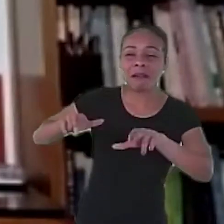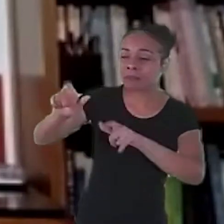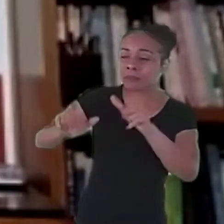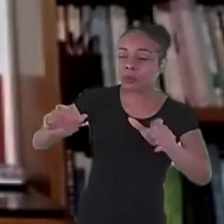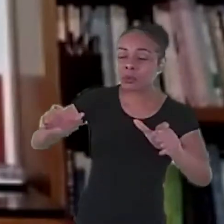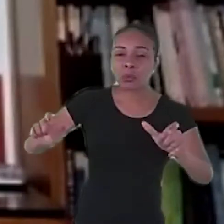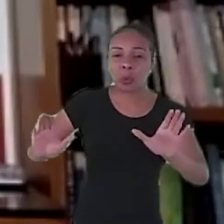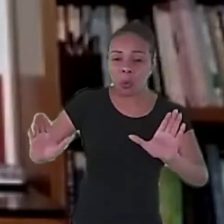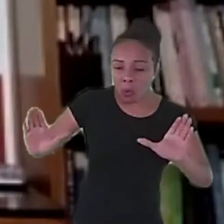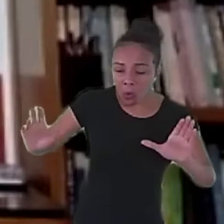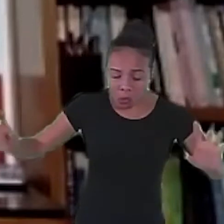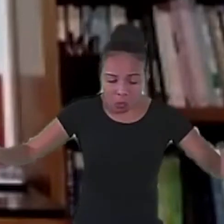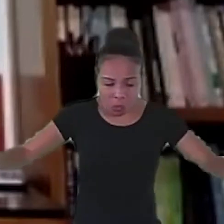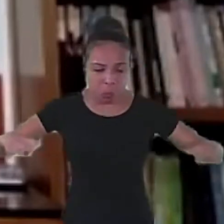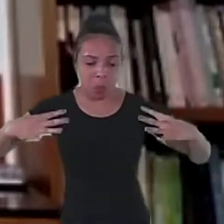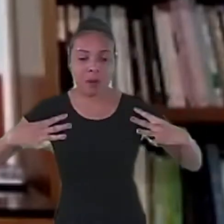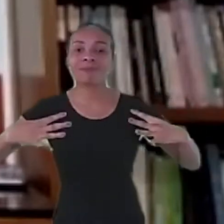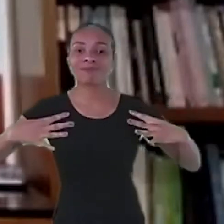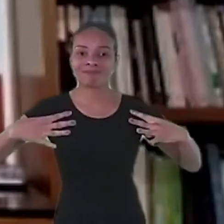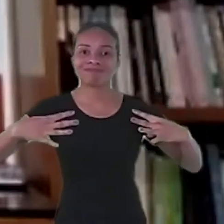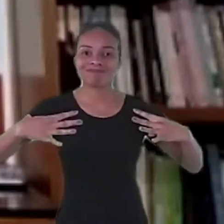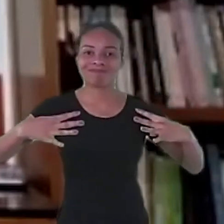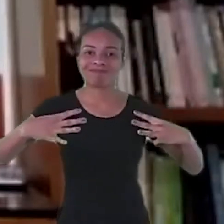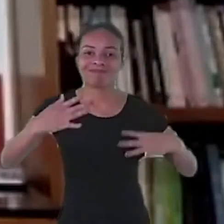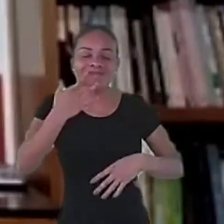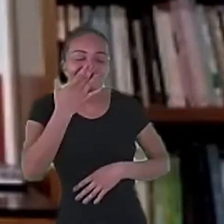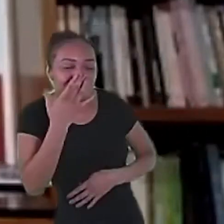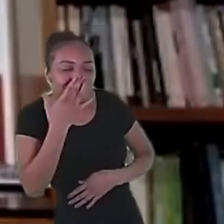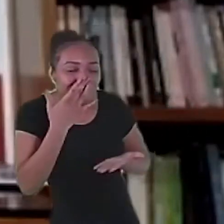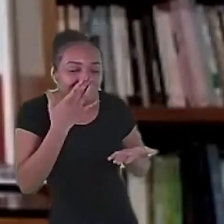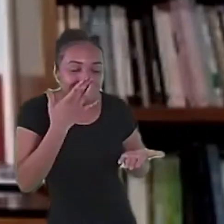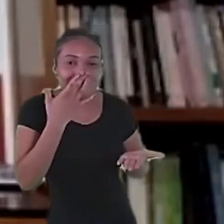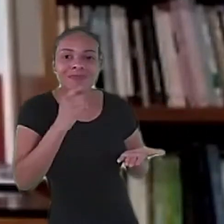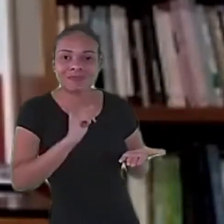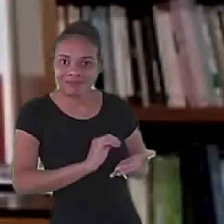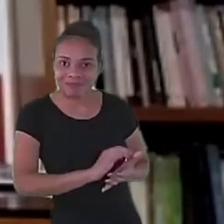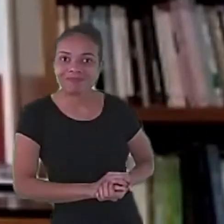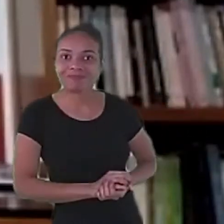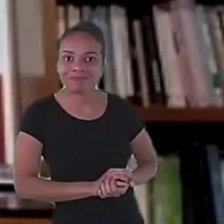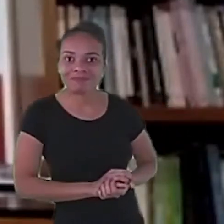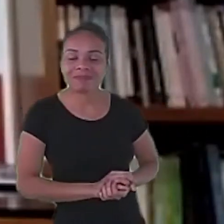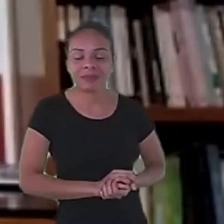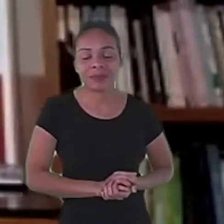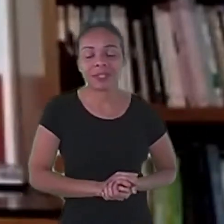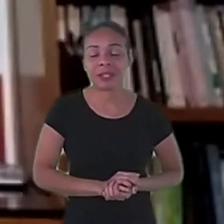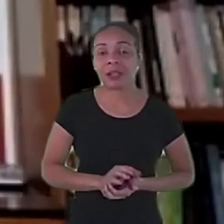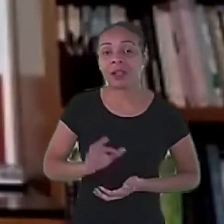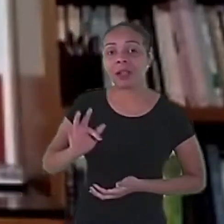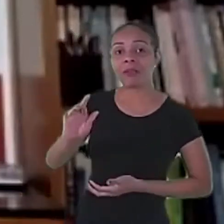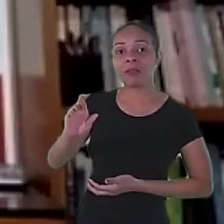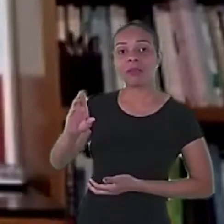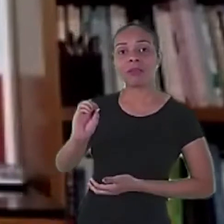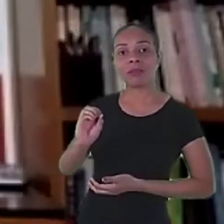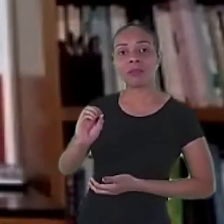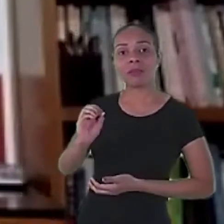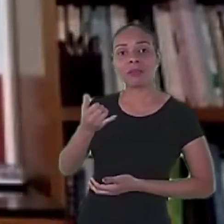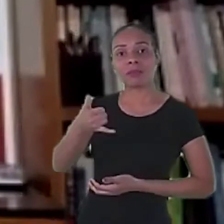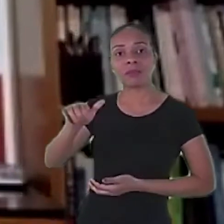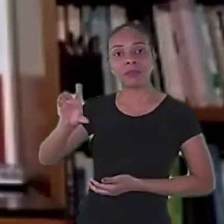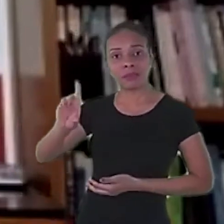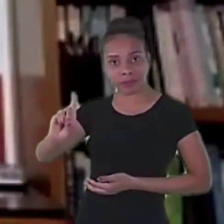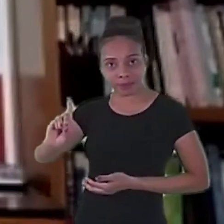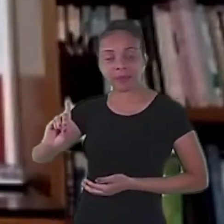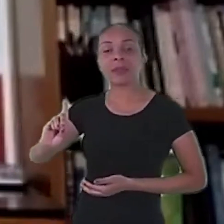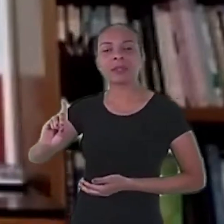Freud escreveu a teoria do nazismo antes que ele acontecesse. Então,